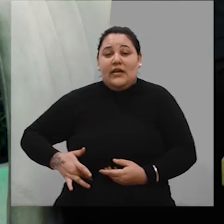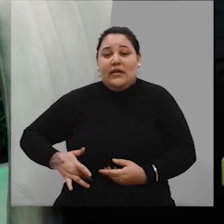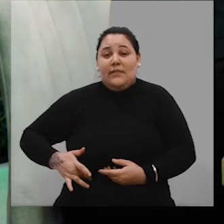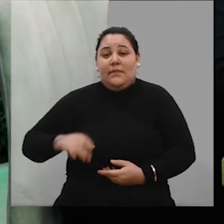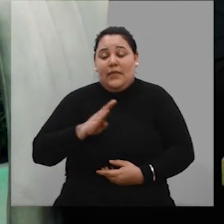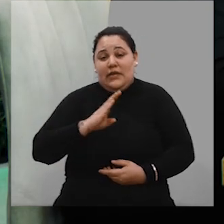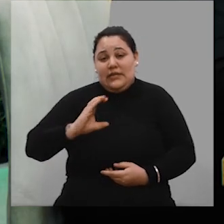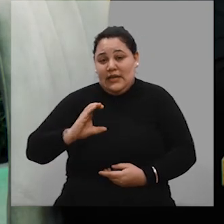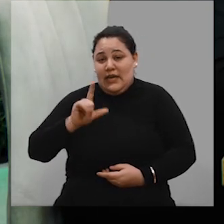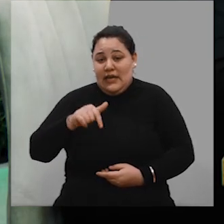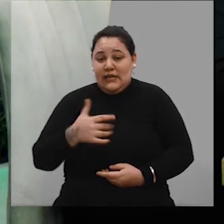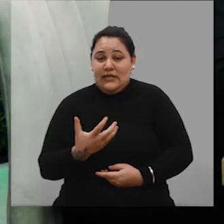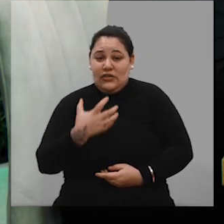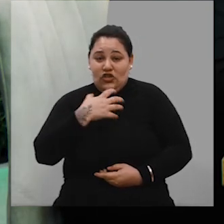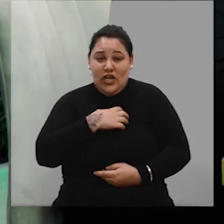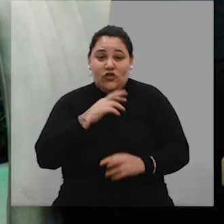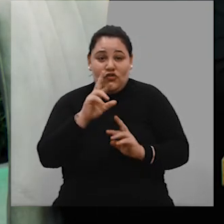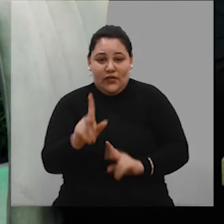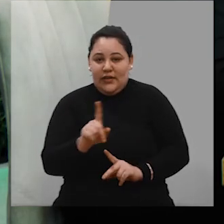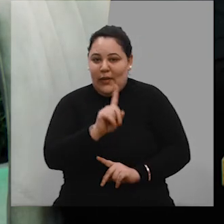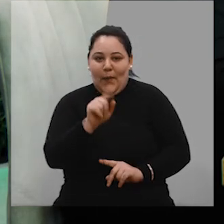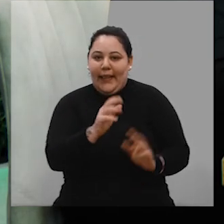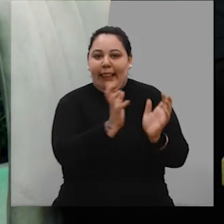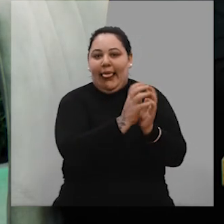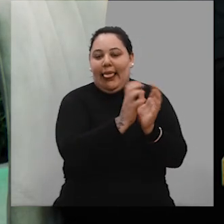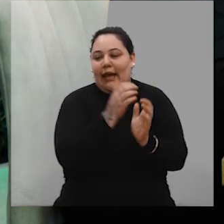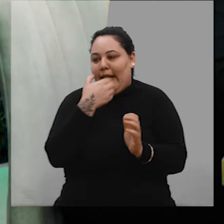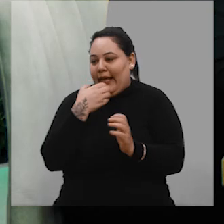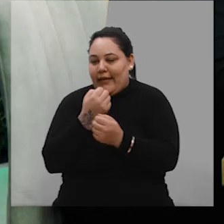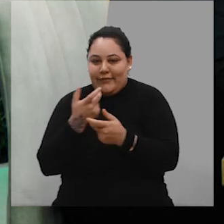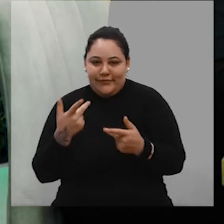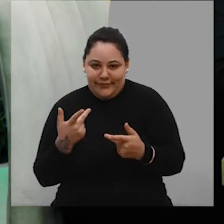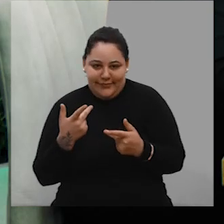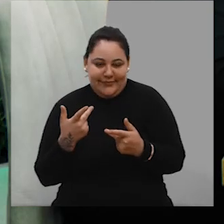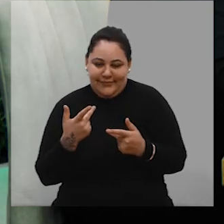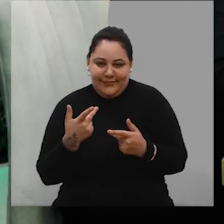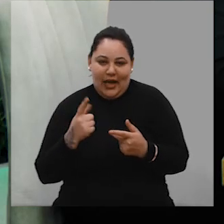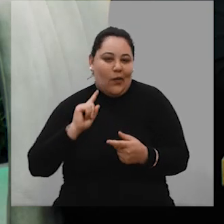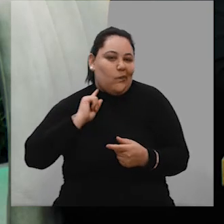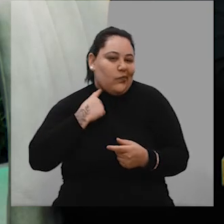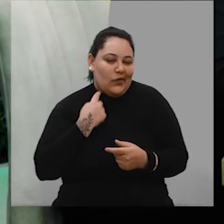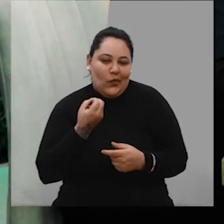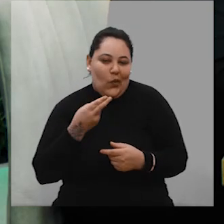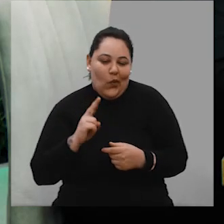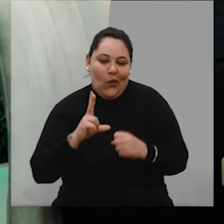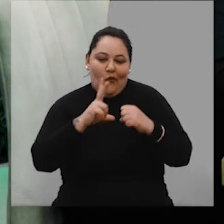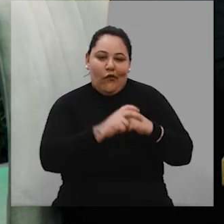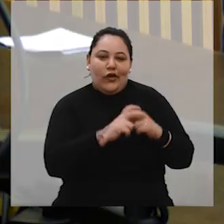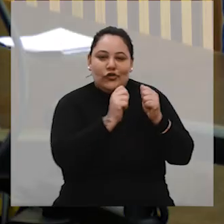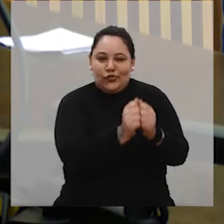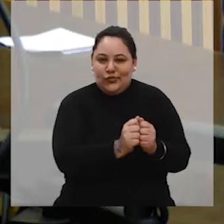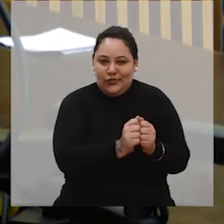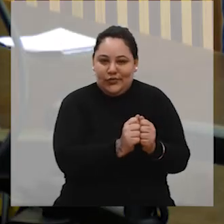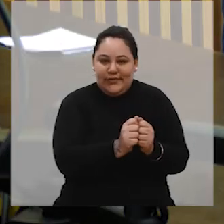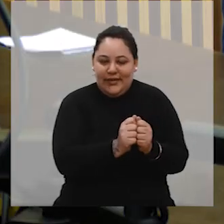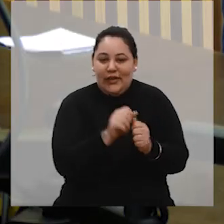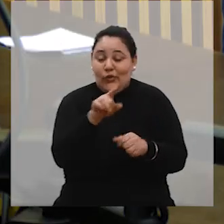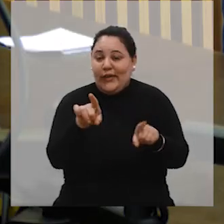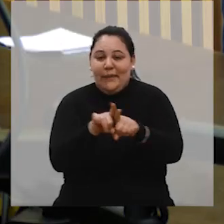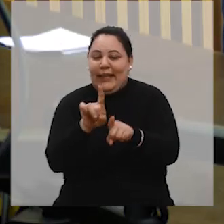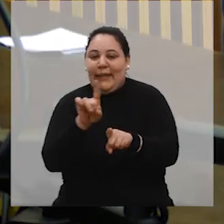vai adquirir através de uma verdura, de uma fruta contaminada ou de um alimento contaminado. E tu também não